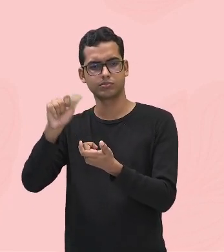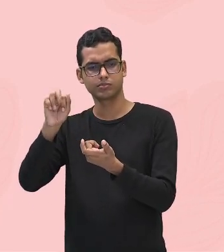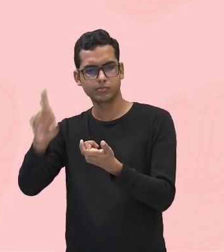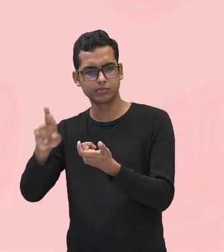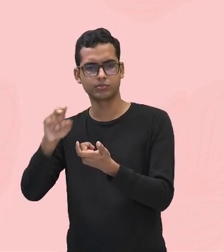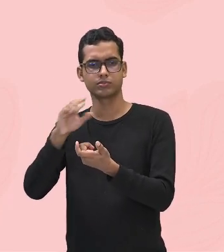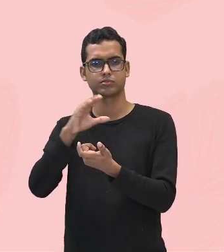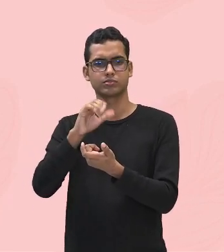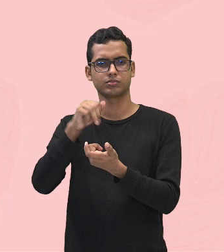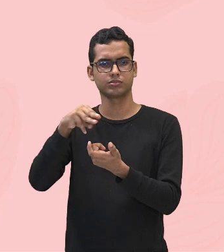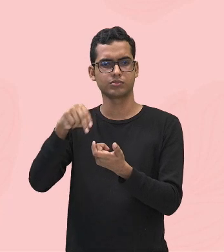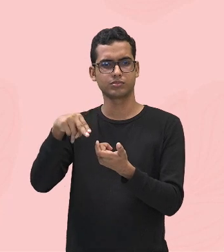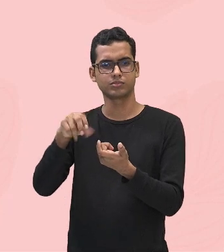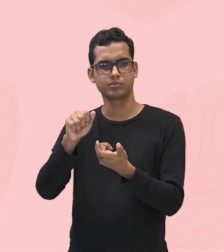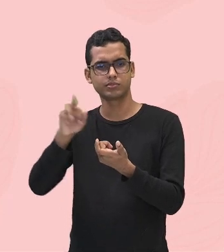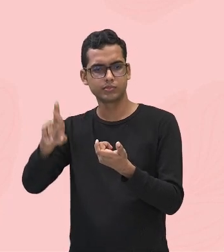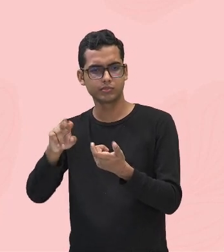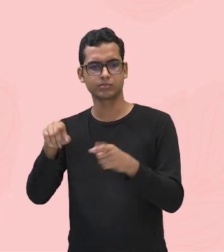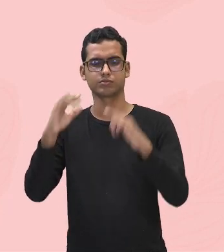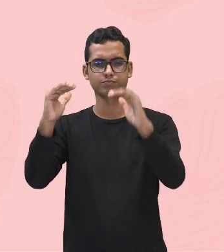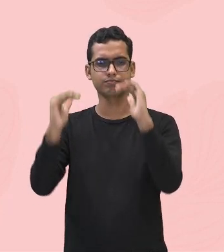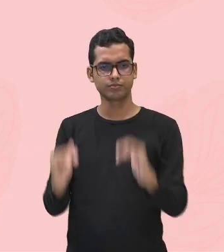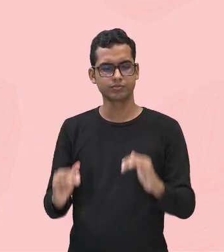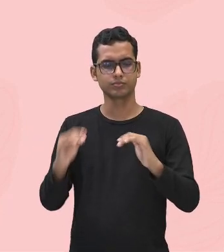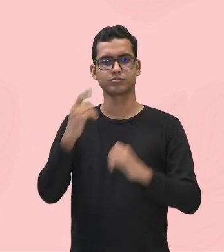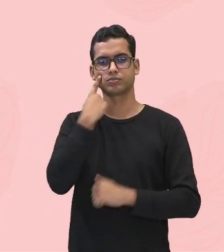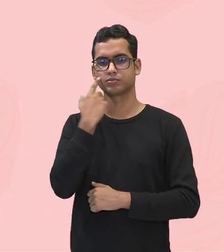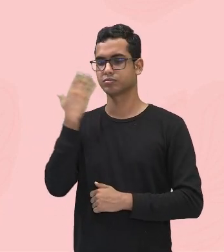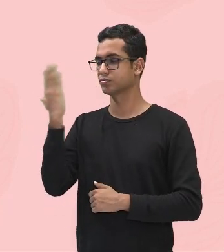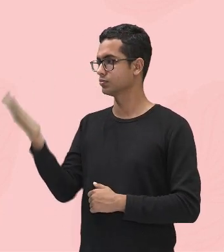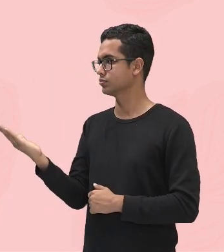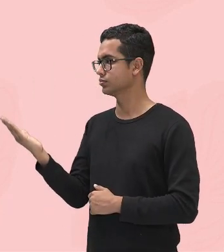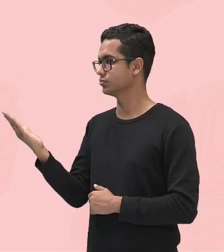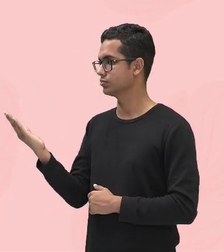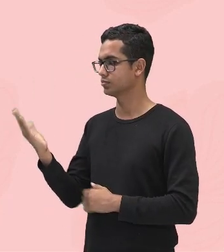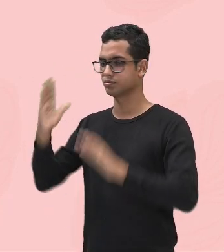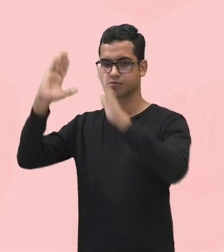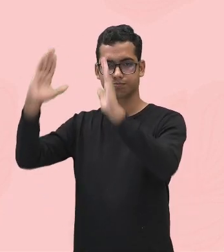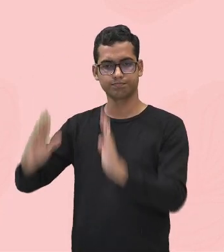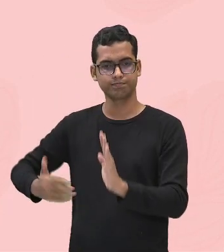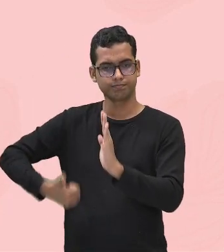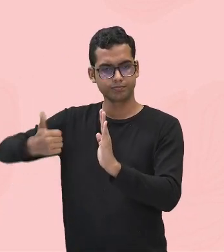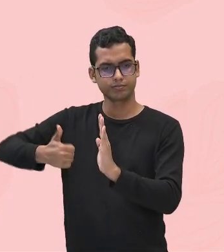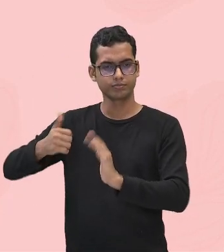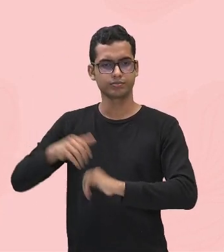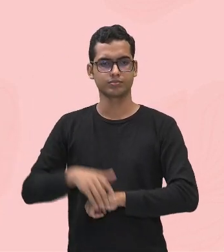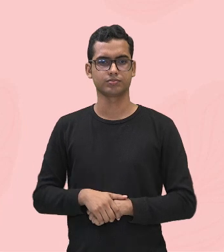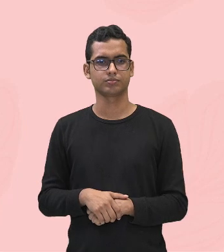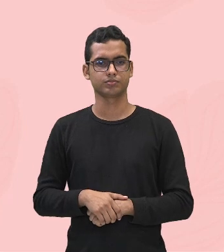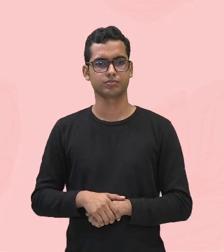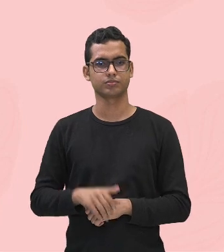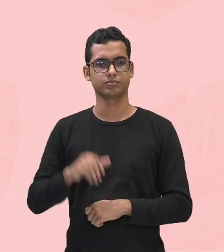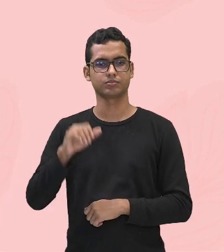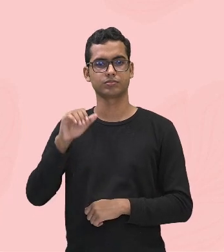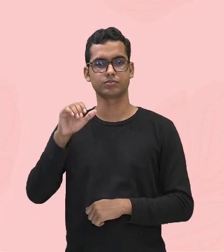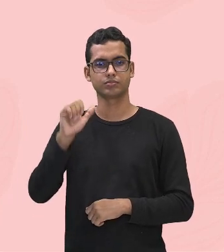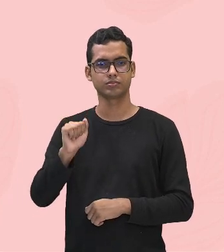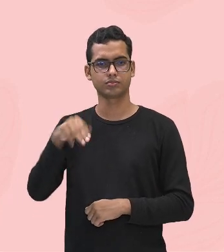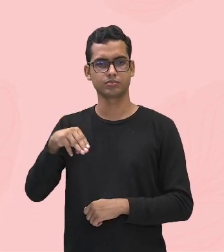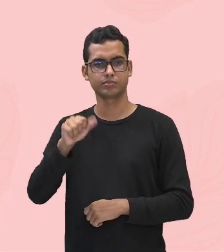escuchar, hablar, trabalhar, viajar, né? Então, por exemplo, amar, bailar quer dizer